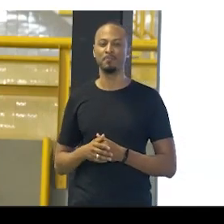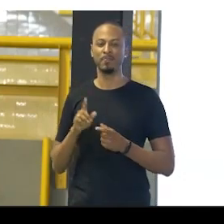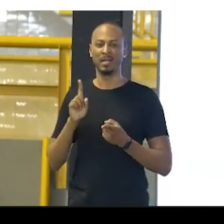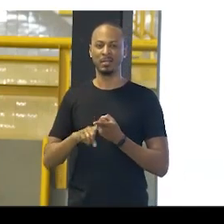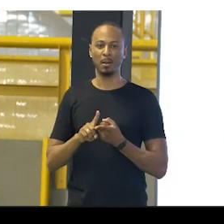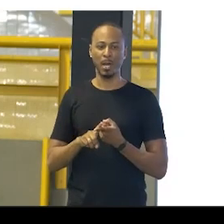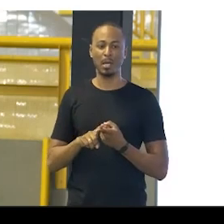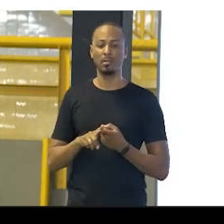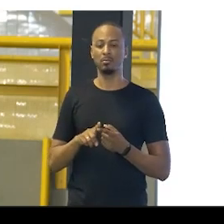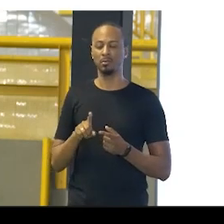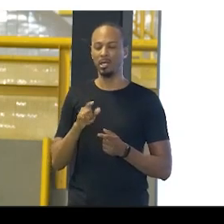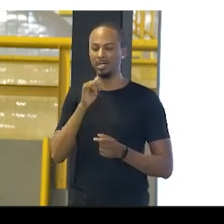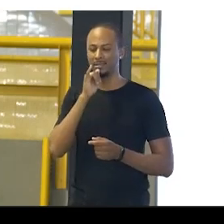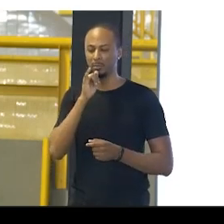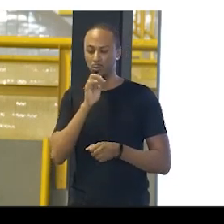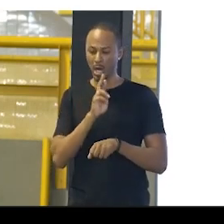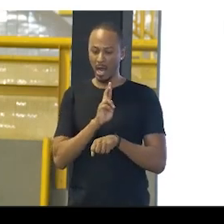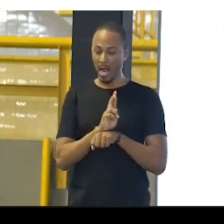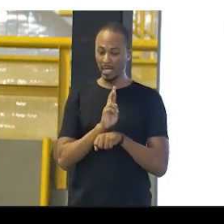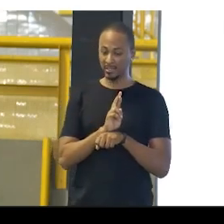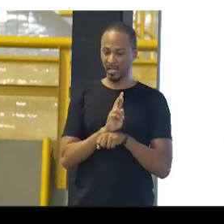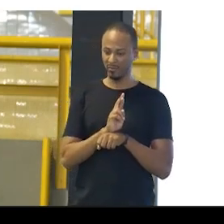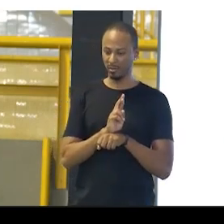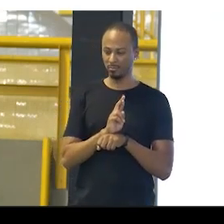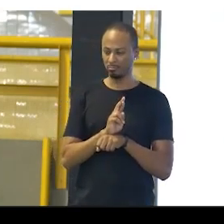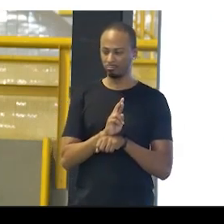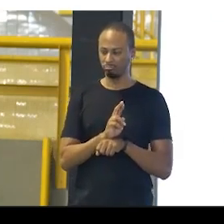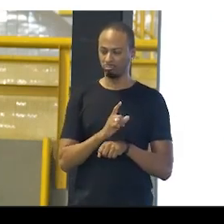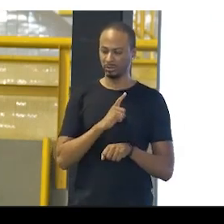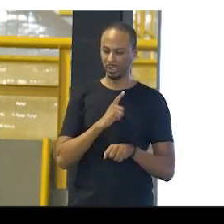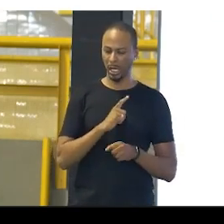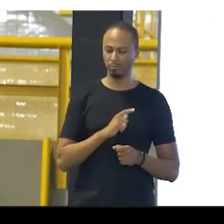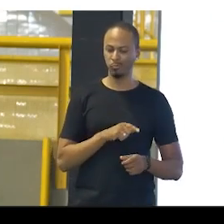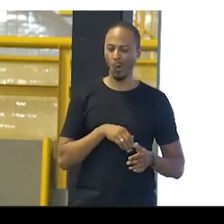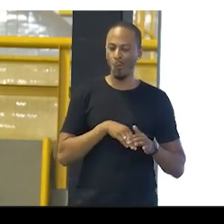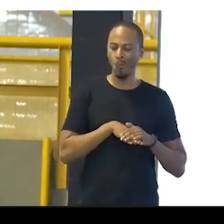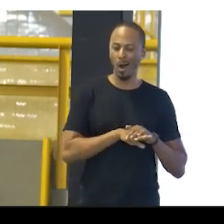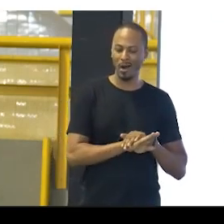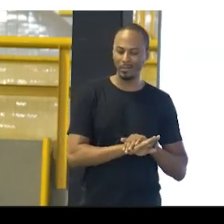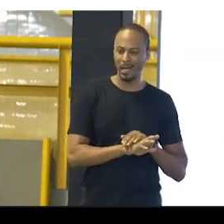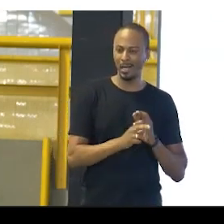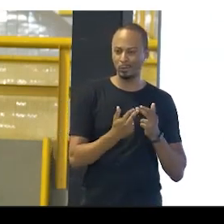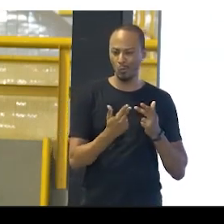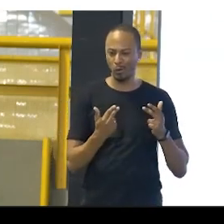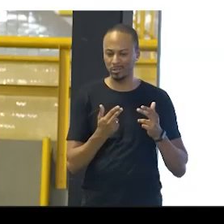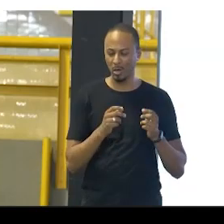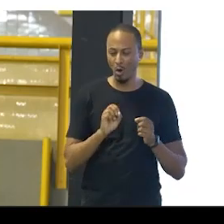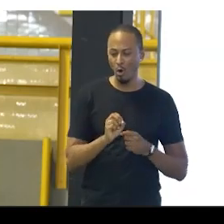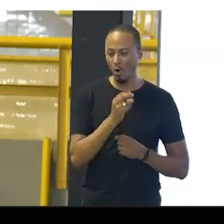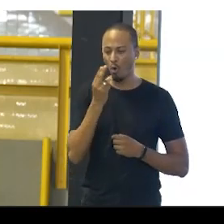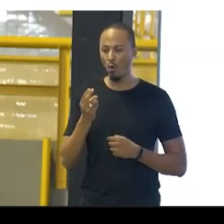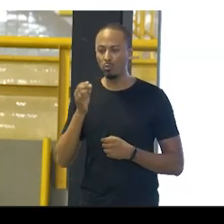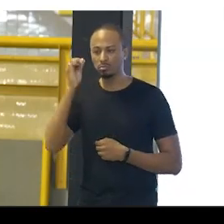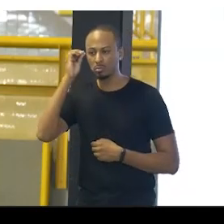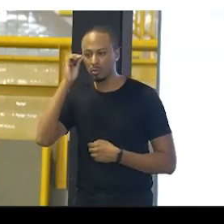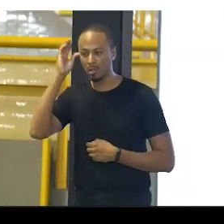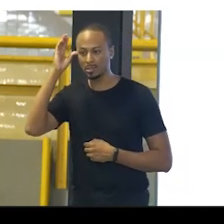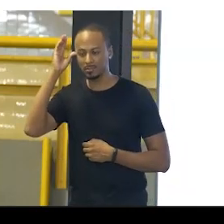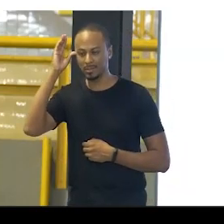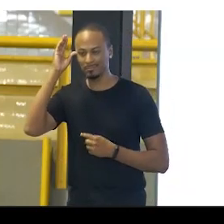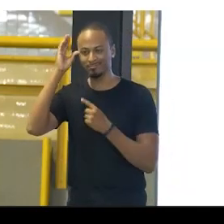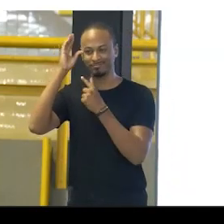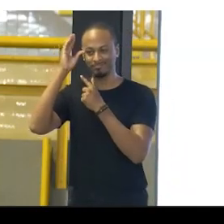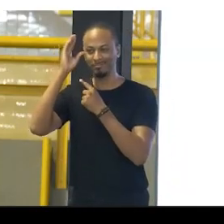ter a reserva e ter o conhecimento, muito melhor ter o conhecimento. Porque hoje, em qualquer lugar do mundo, onde se pensa em explorar petróleo, você precisa